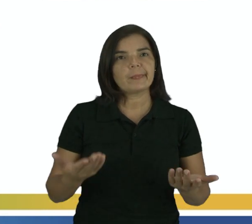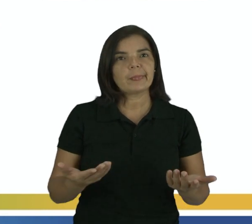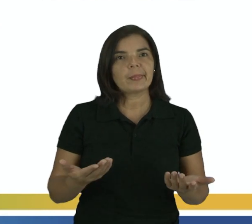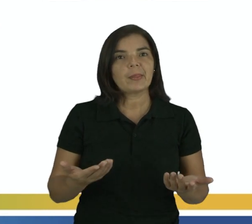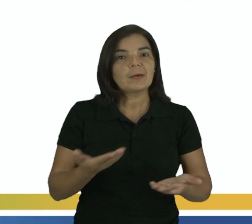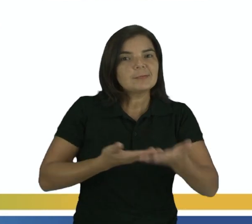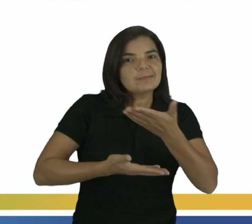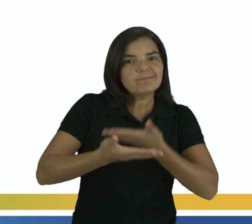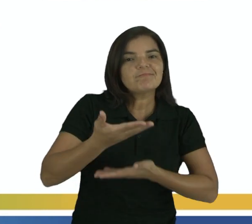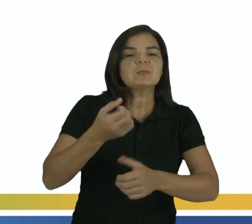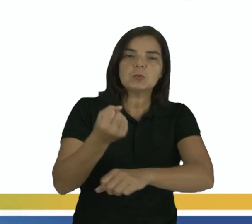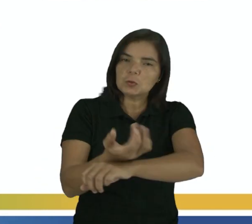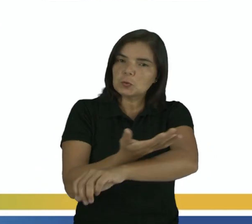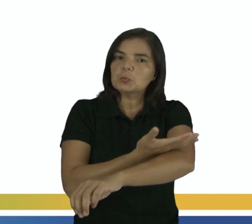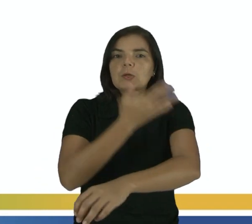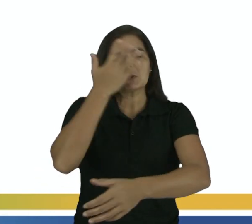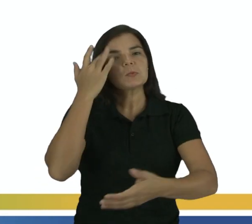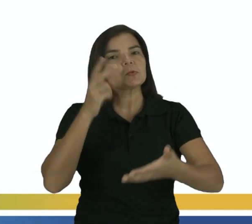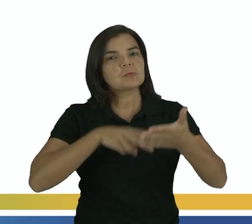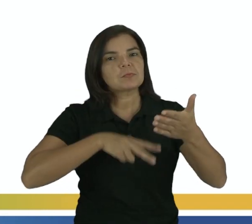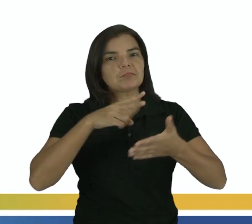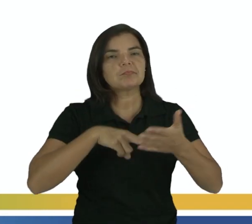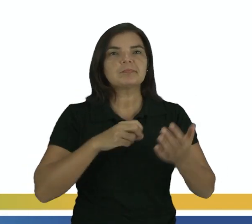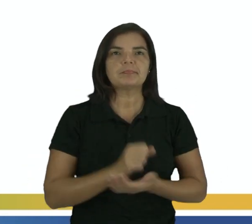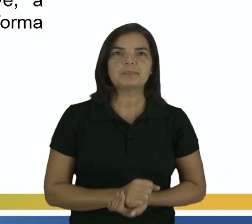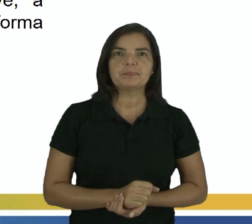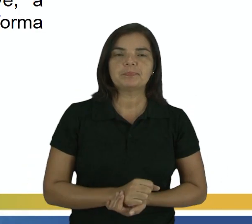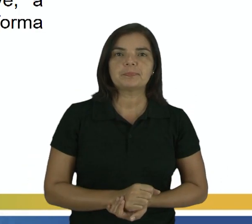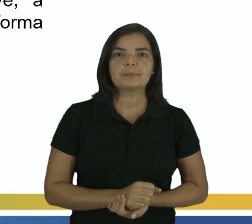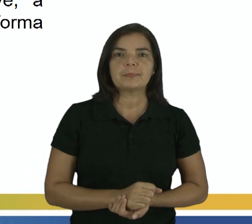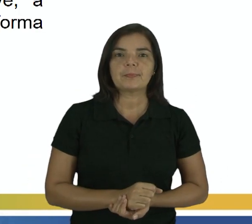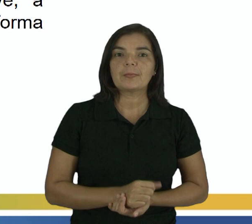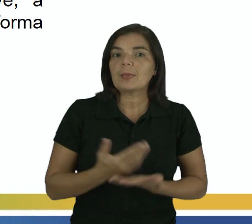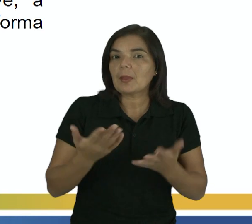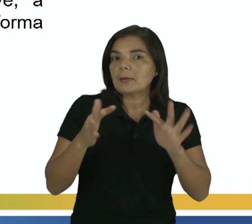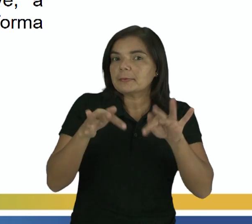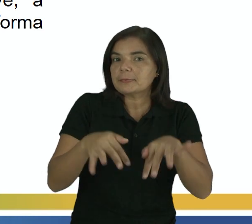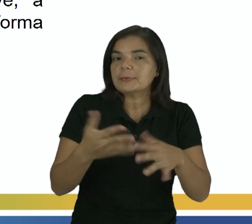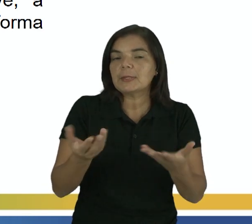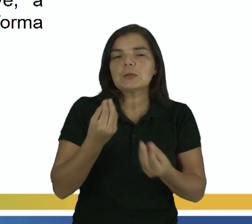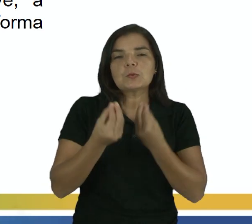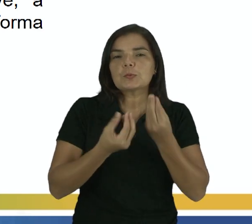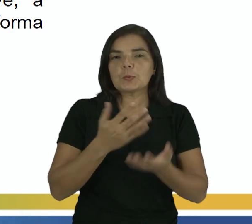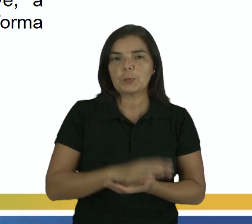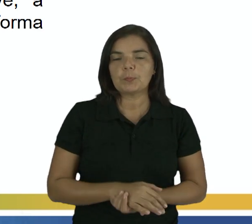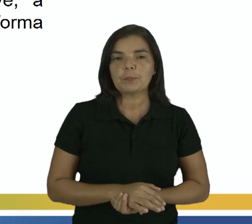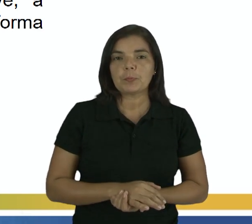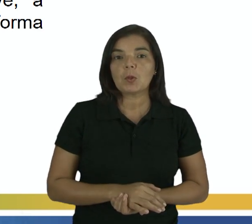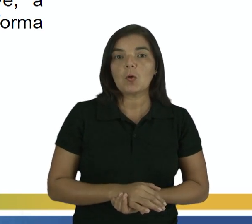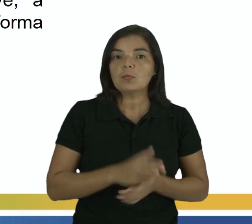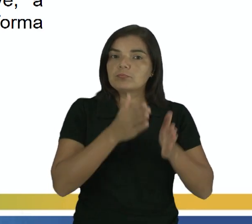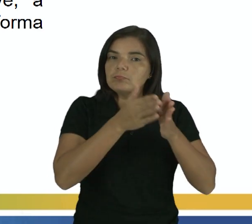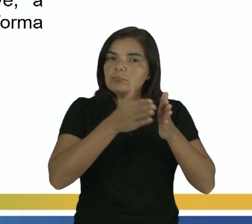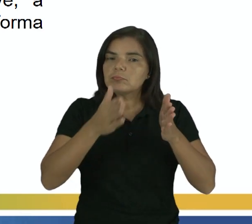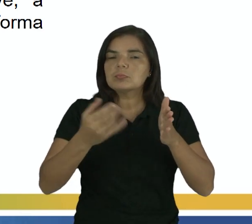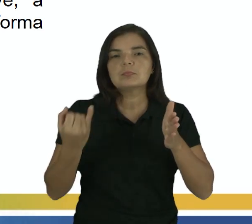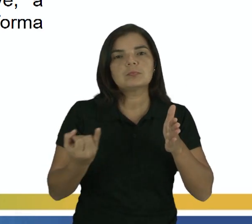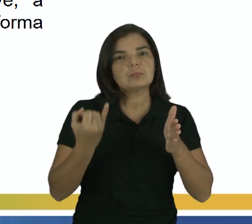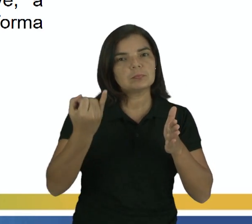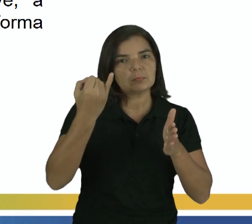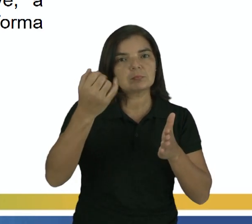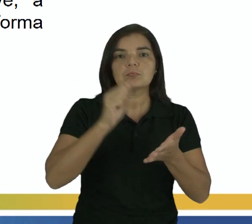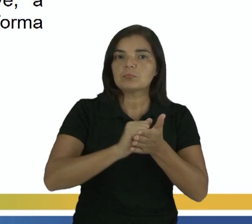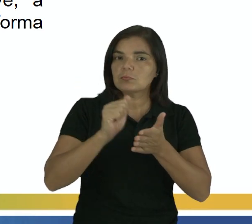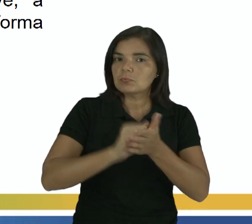de entreter e emocionar os leitores, tá? Vamos para as considerações finais. Uma das etapas mais importantes